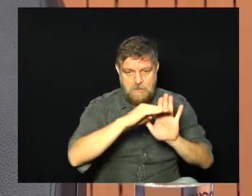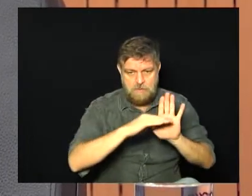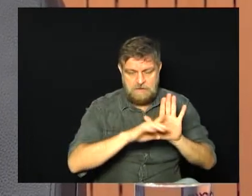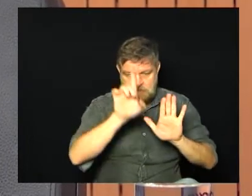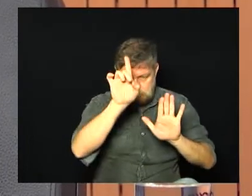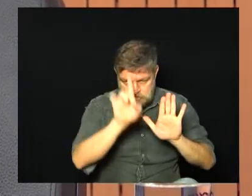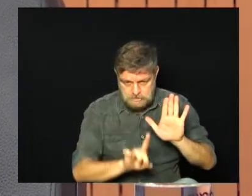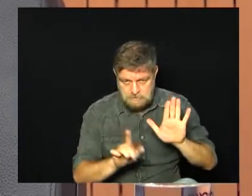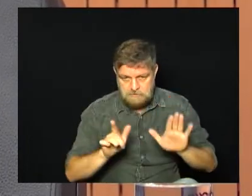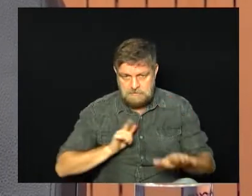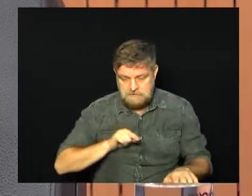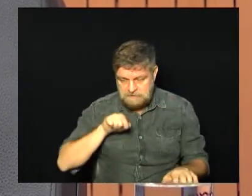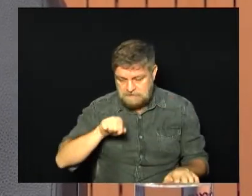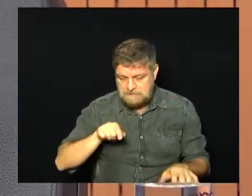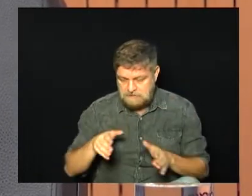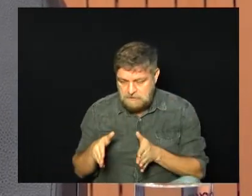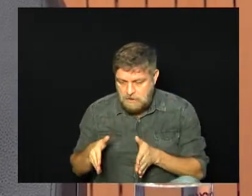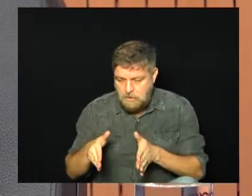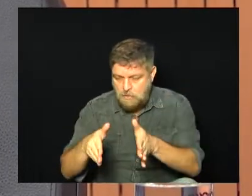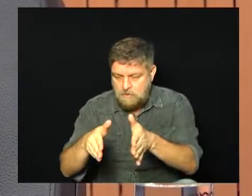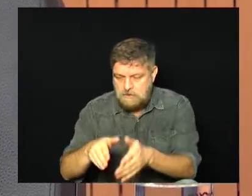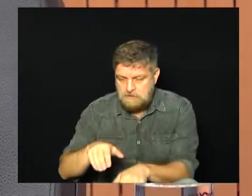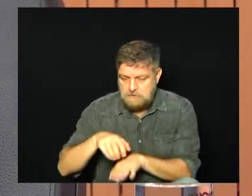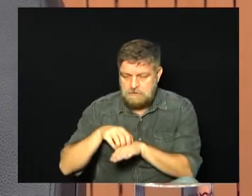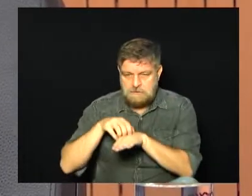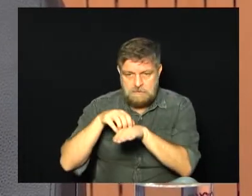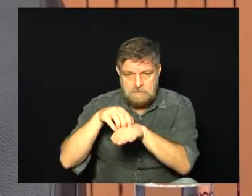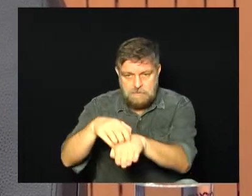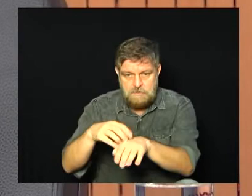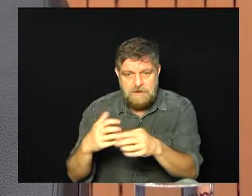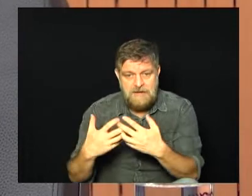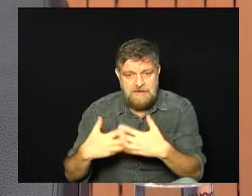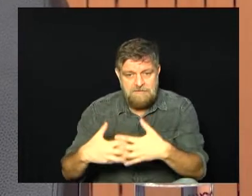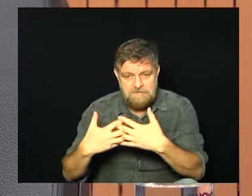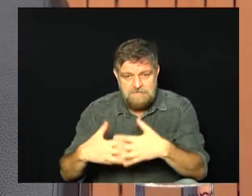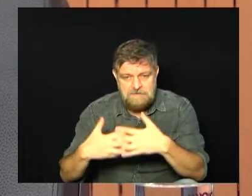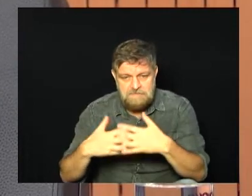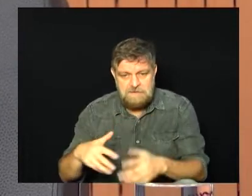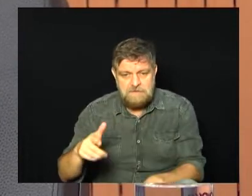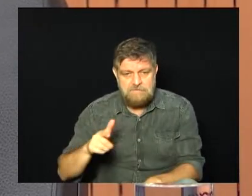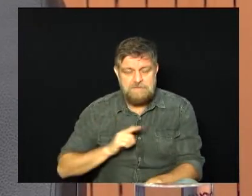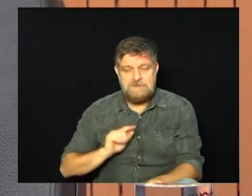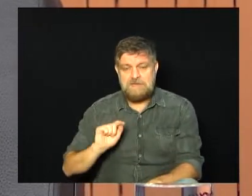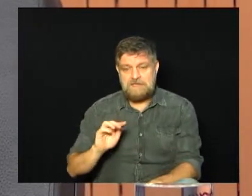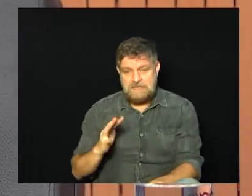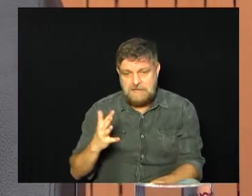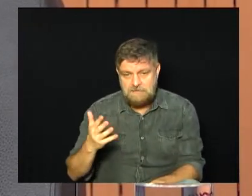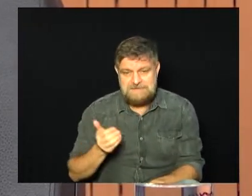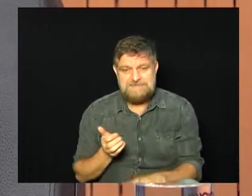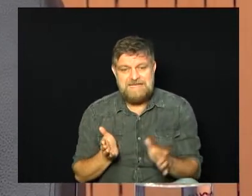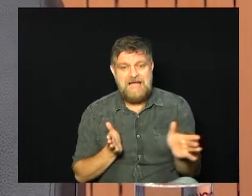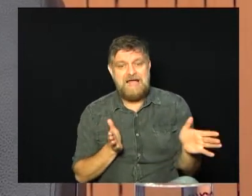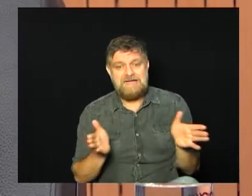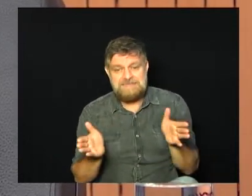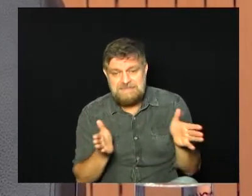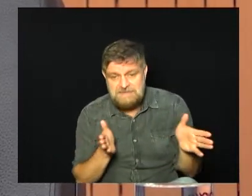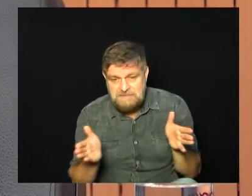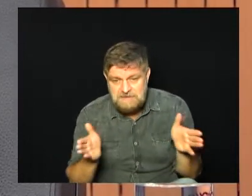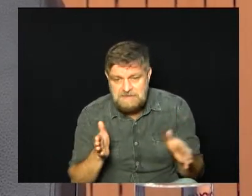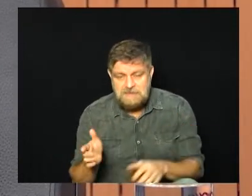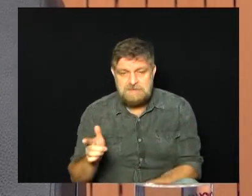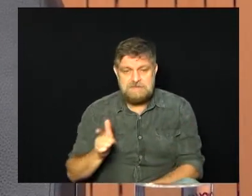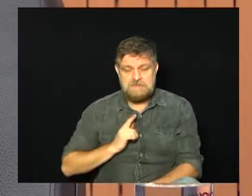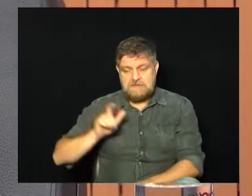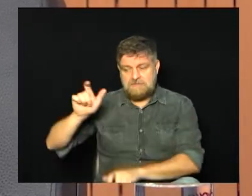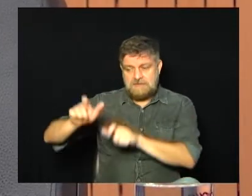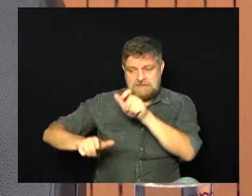que é o DOT. Então, para a gente ter um transporte eficaz, eu tenho que trazer uma acessibilidade para essas